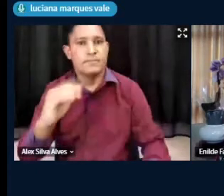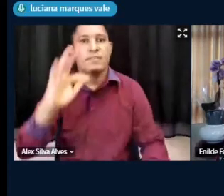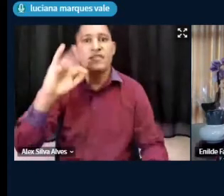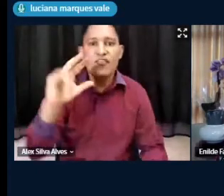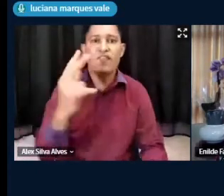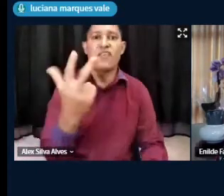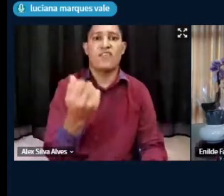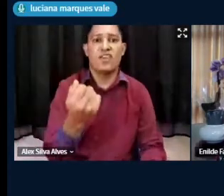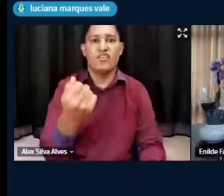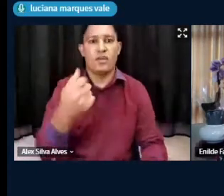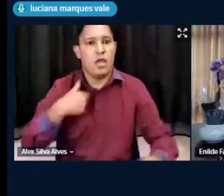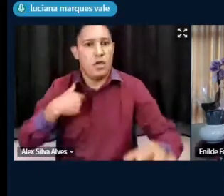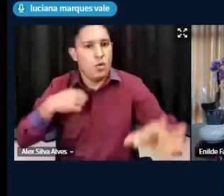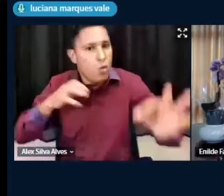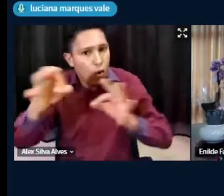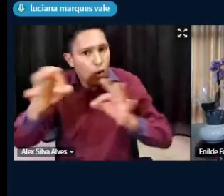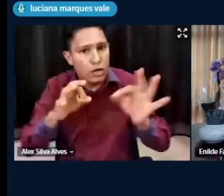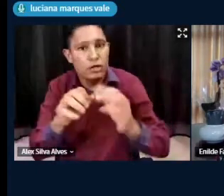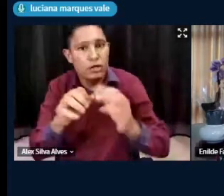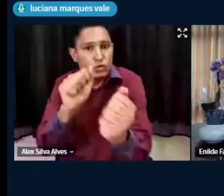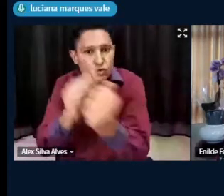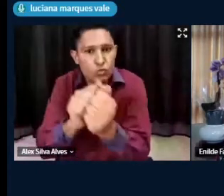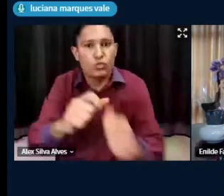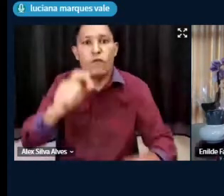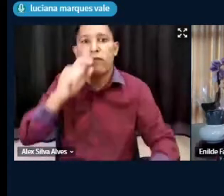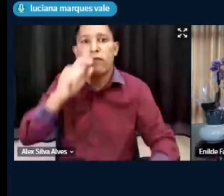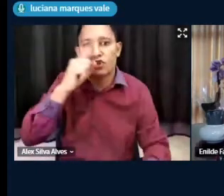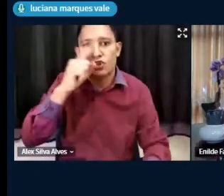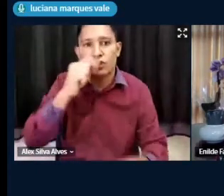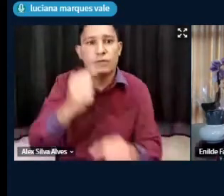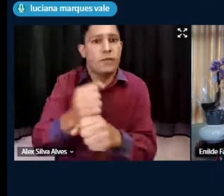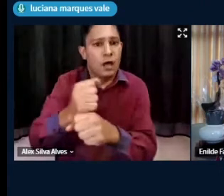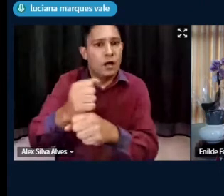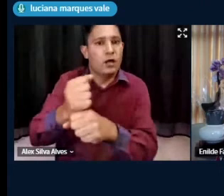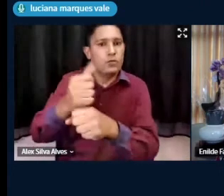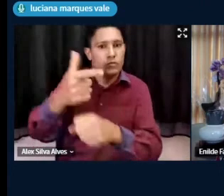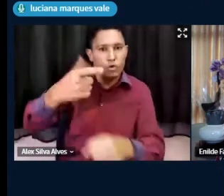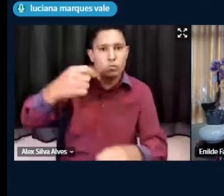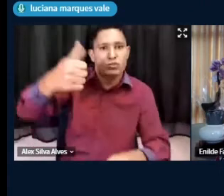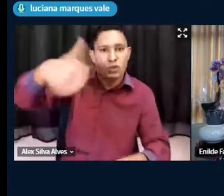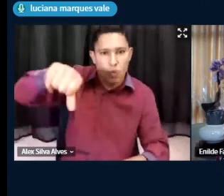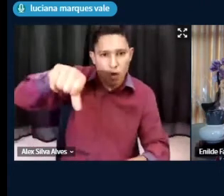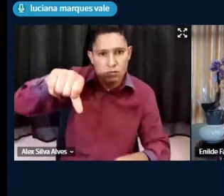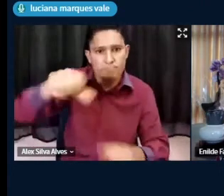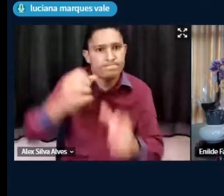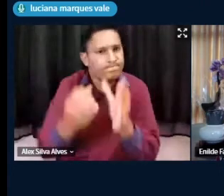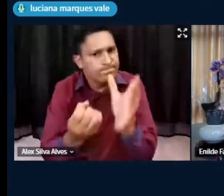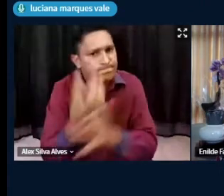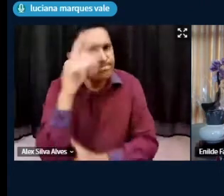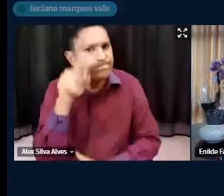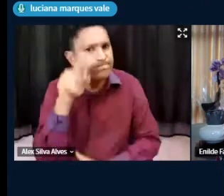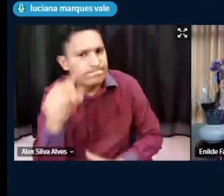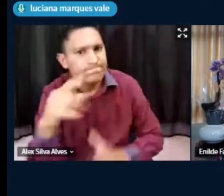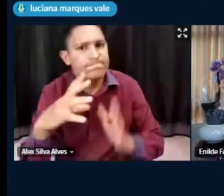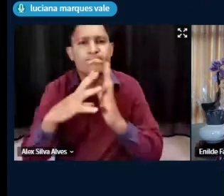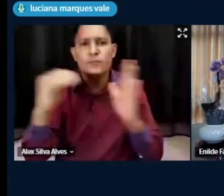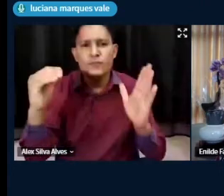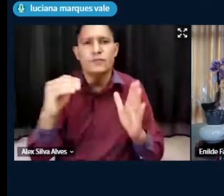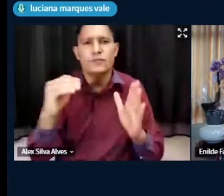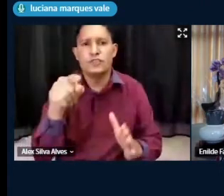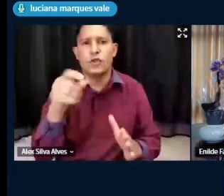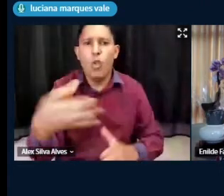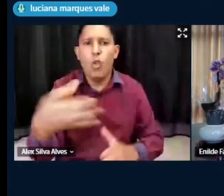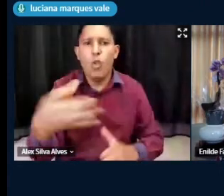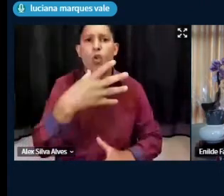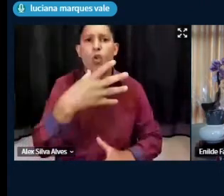Bem, nós passamos então ao modelo de verbetes em língua portuguesa e em LSB. A partir